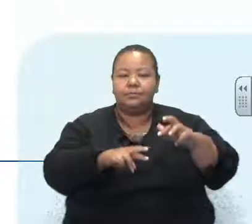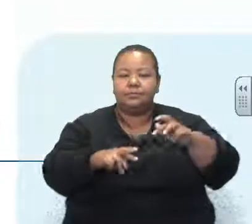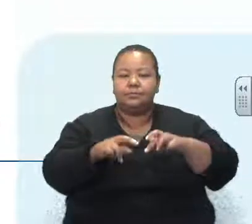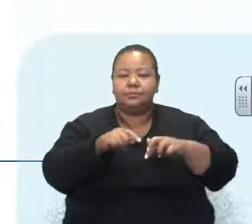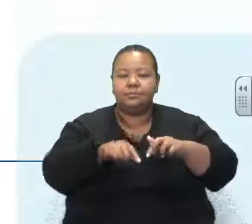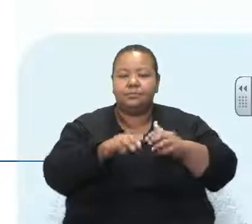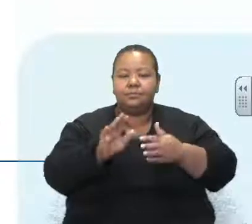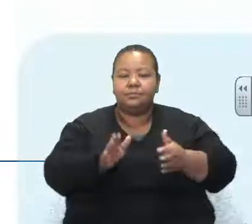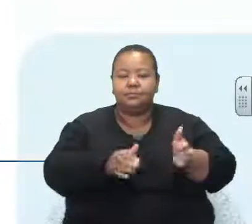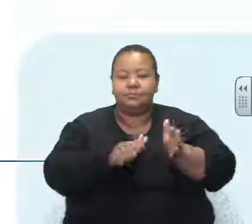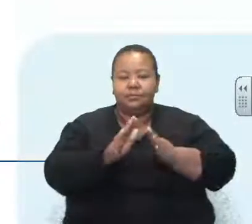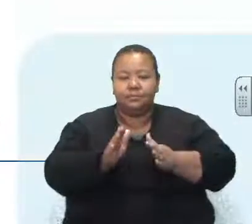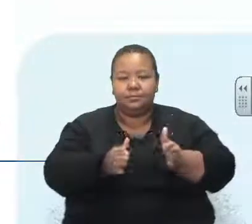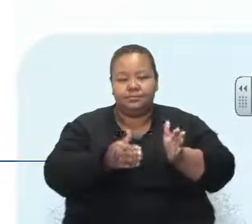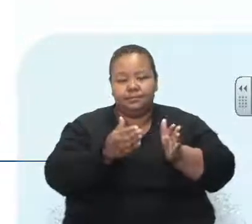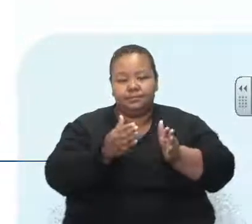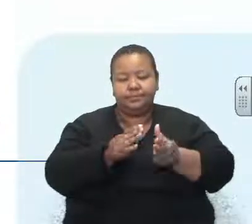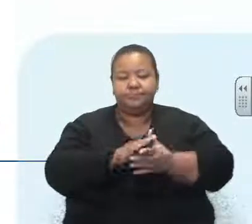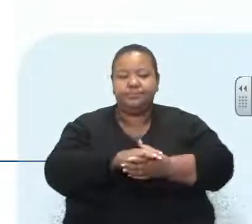da produção.